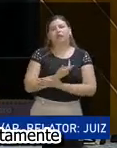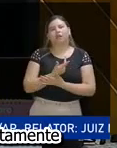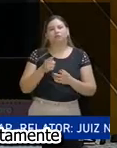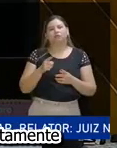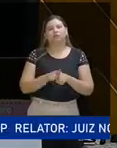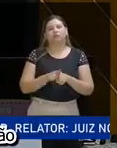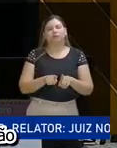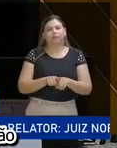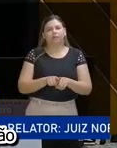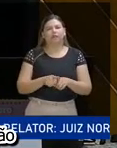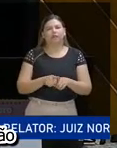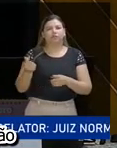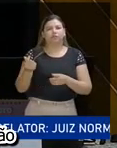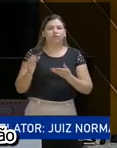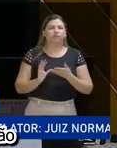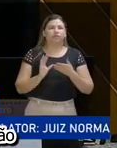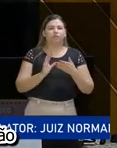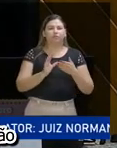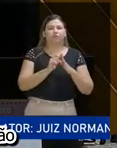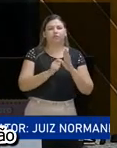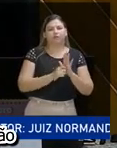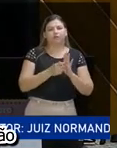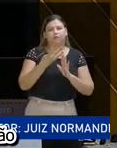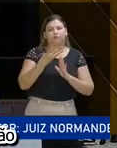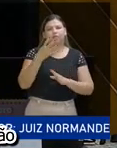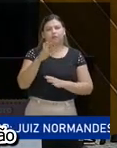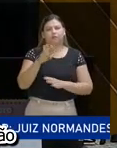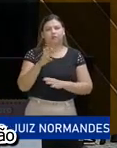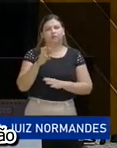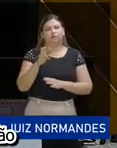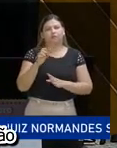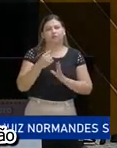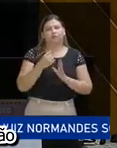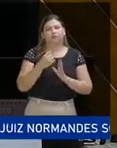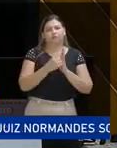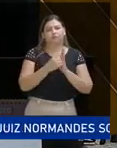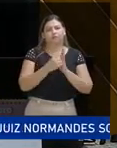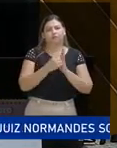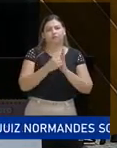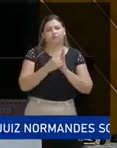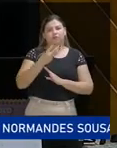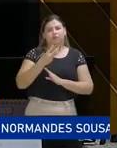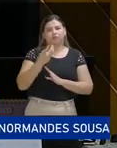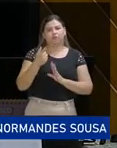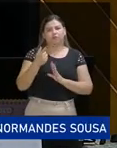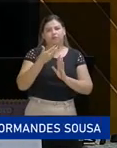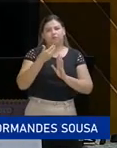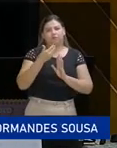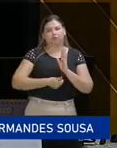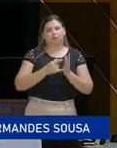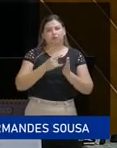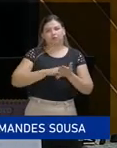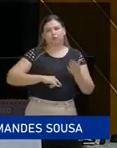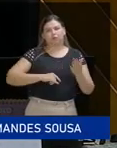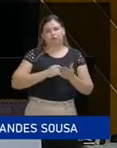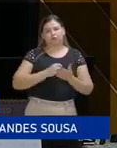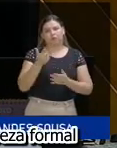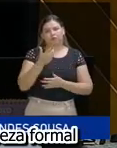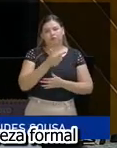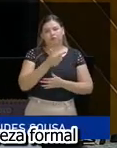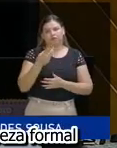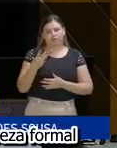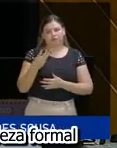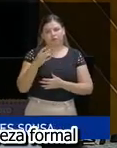aplicado diretamente o disposto no artigo 45, parágrafo 3º da Resolução 23.604. Por todo